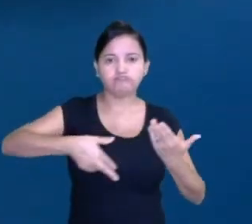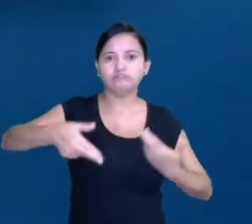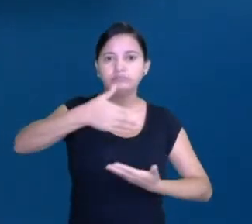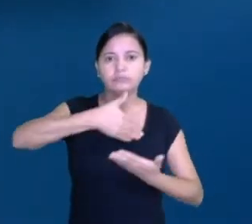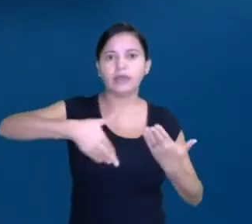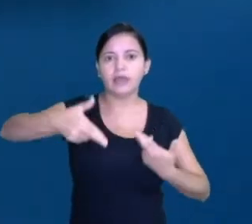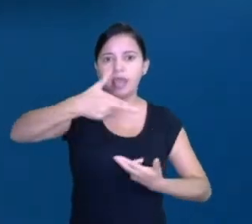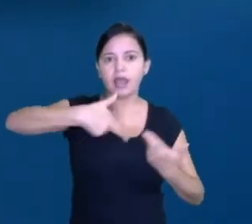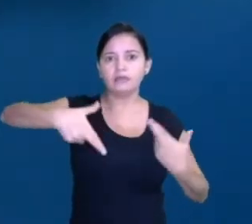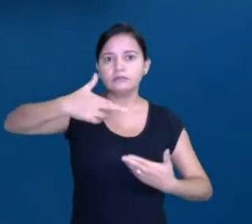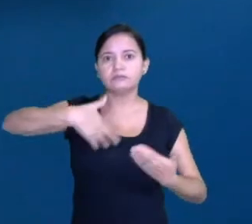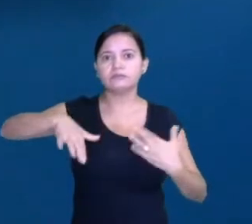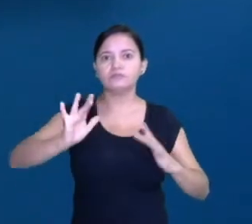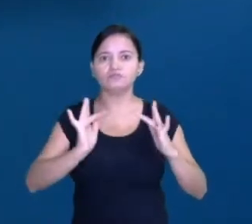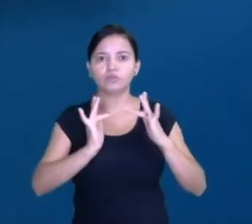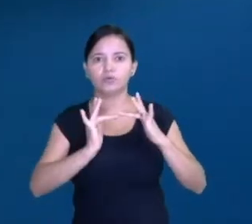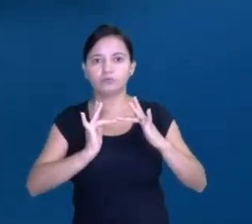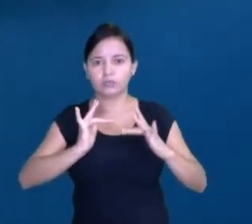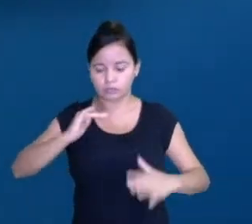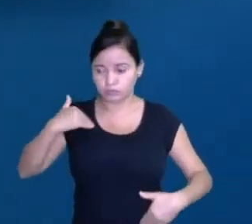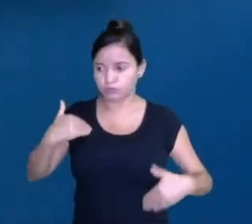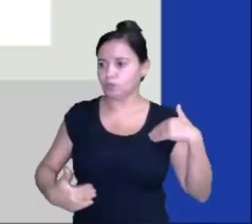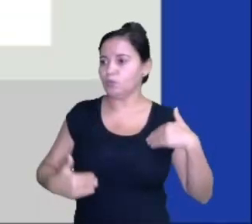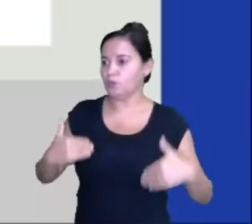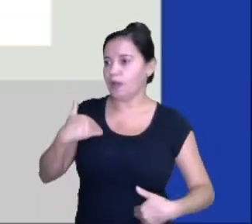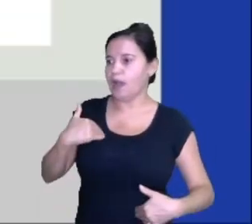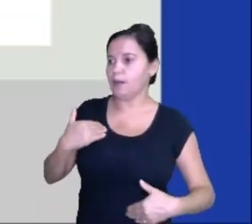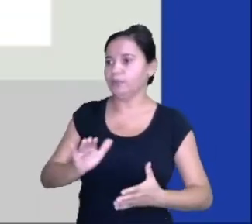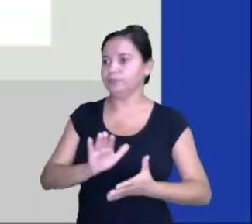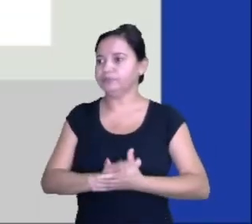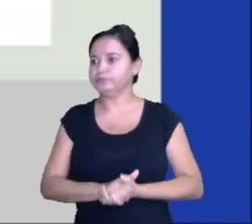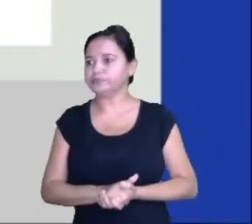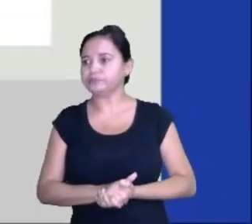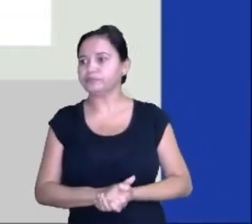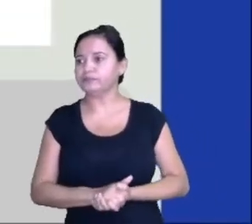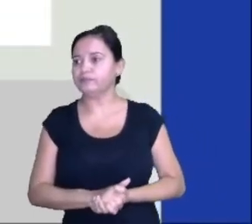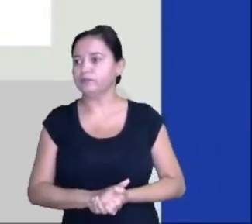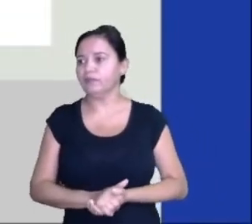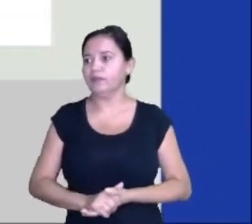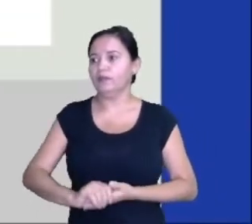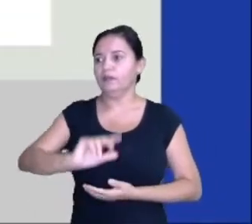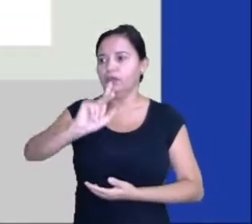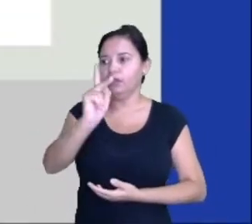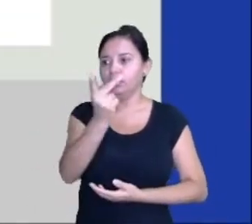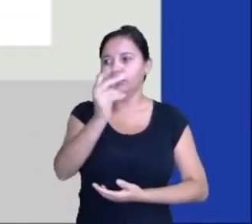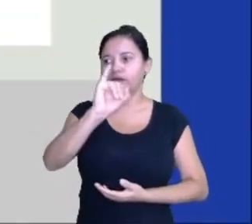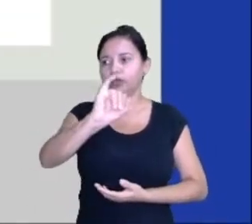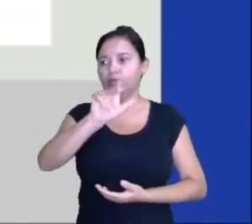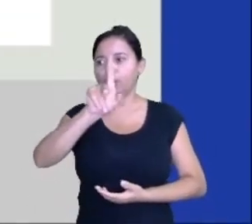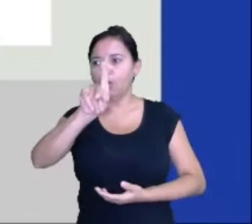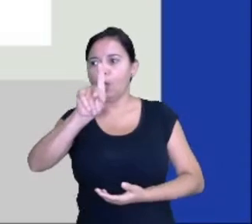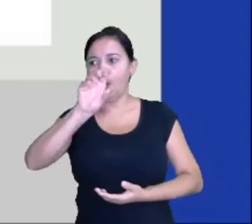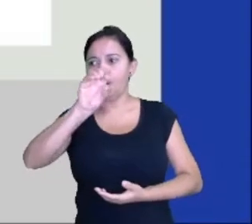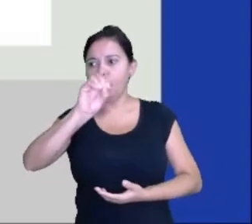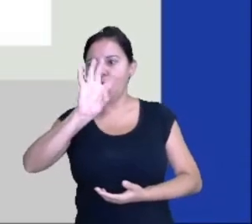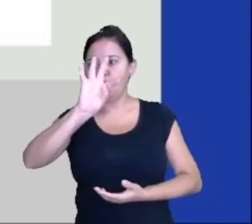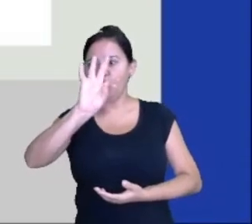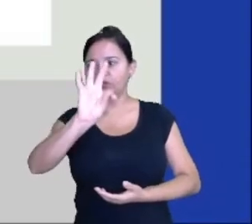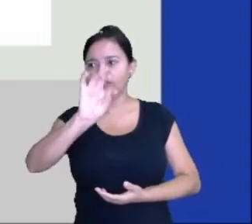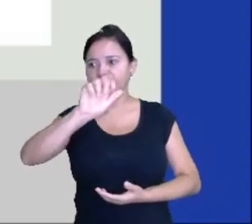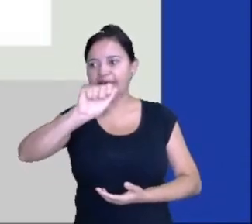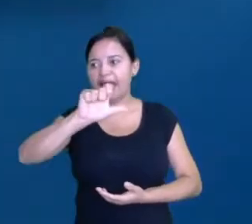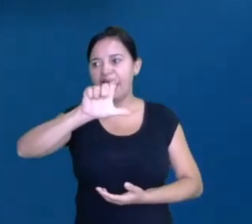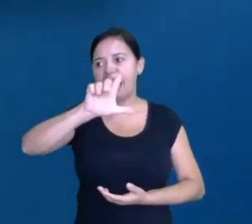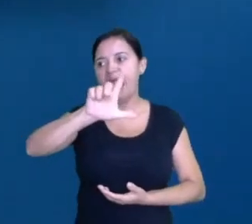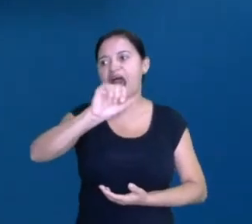o hipotálamo. Esse hipotálamo está intimamente associado tanto ao sistema nervoso, quanto também